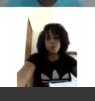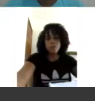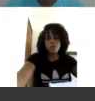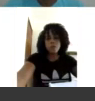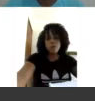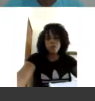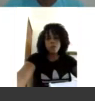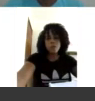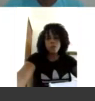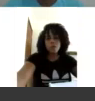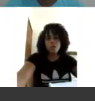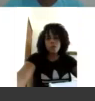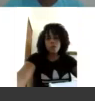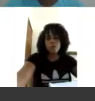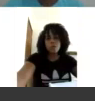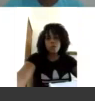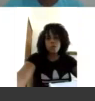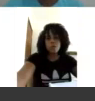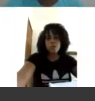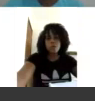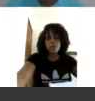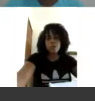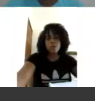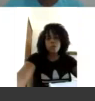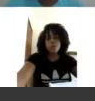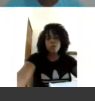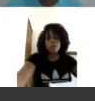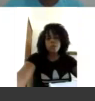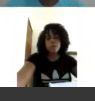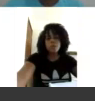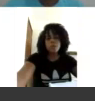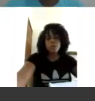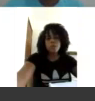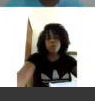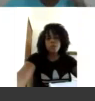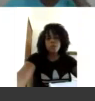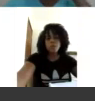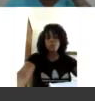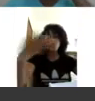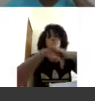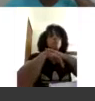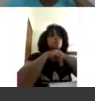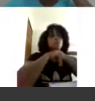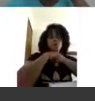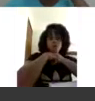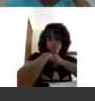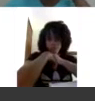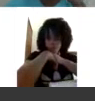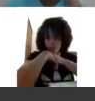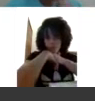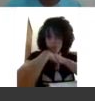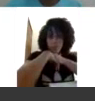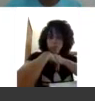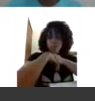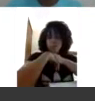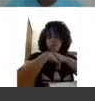que é uma plataforma pública disponibilizada pela UFBA, e pelo Google Meet, que foram realizadas reuniões remotas a